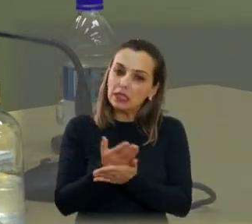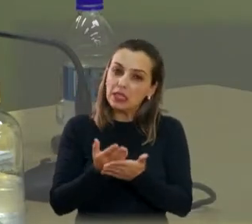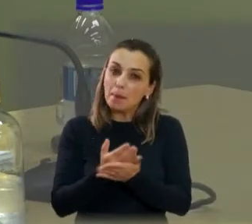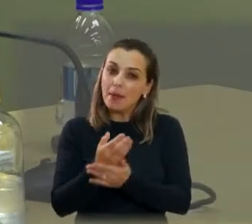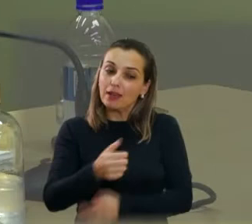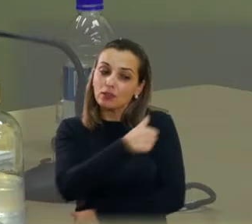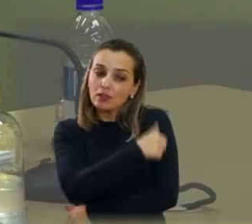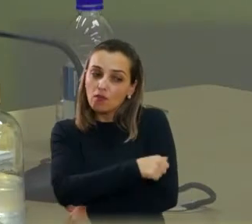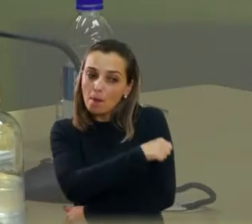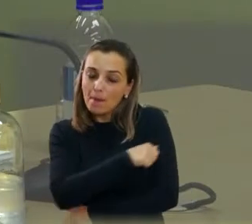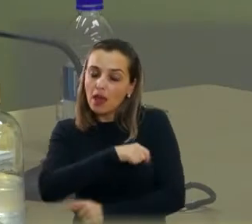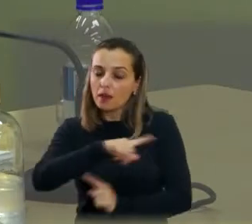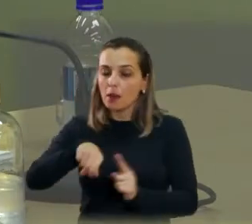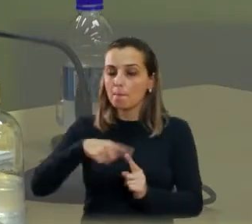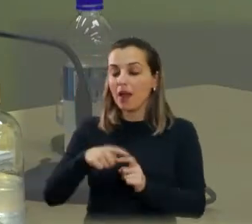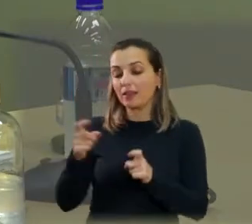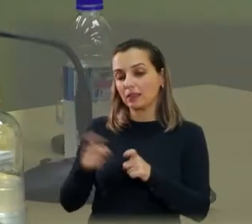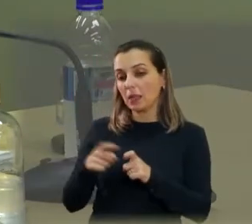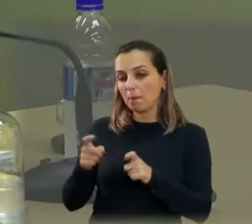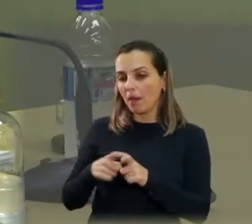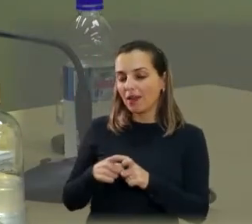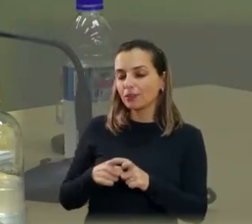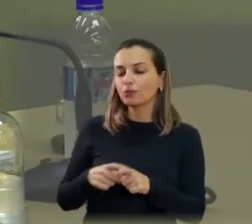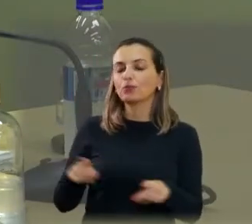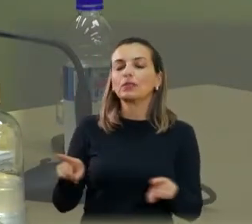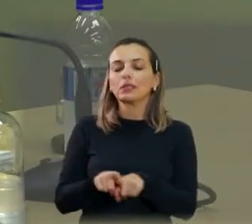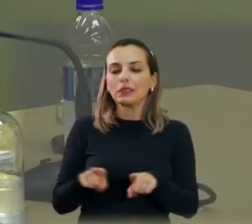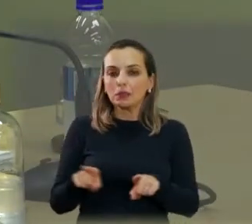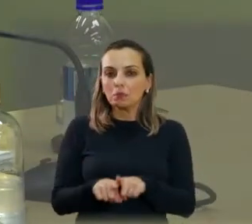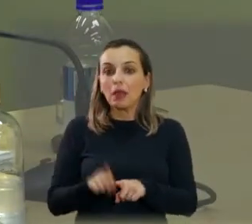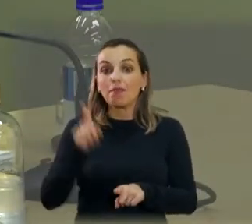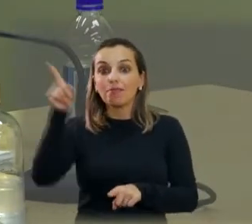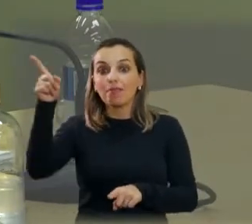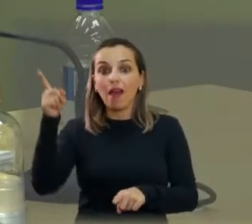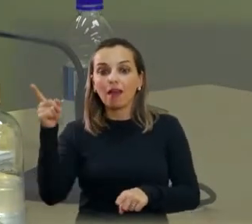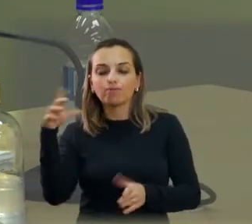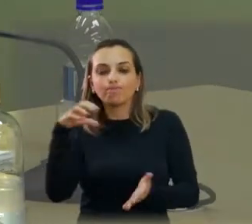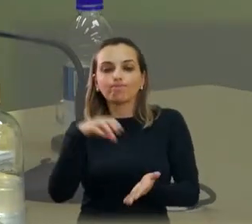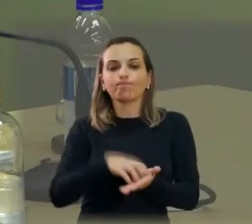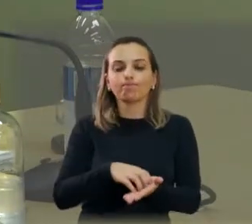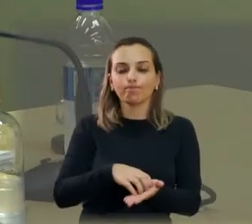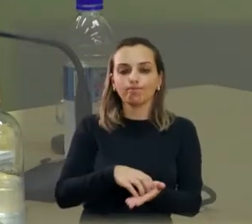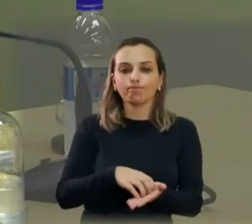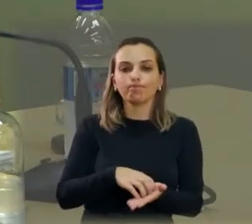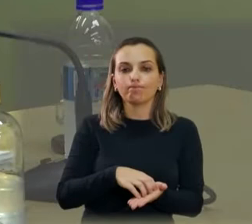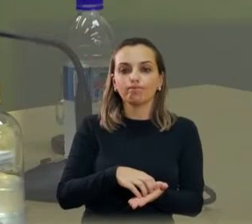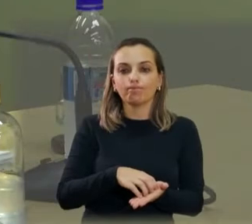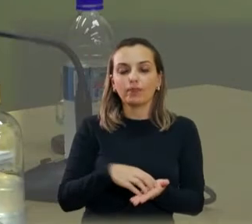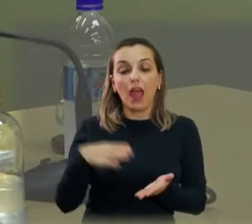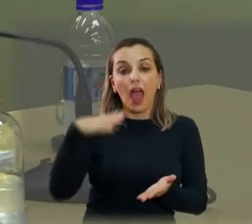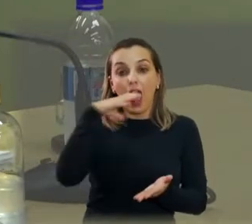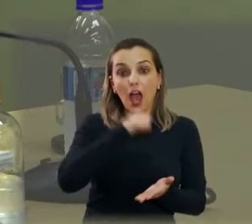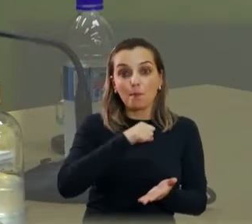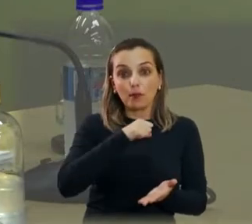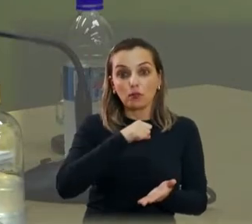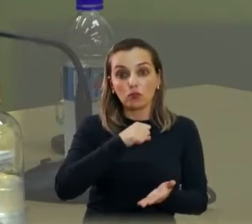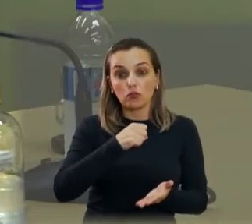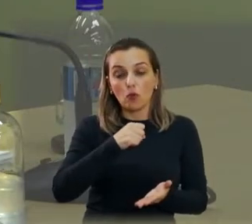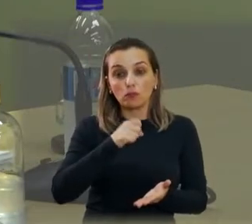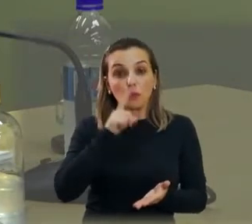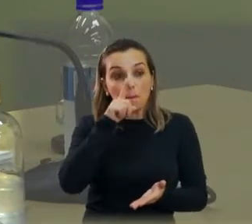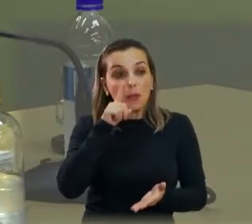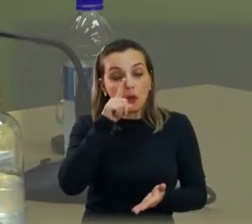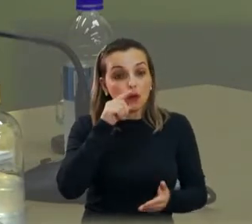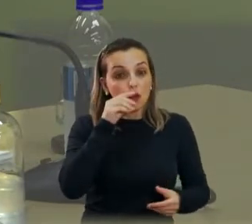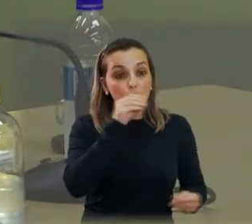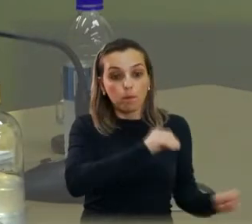enfermagem, né? E muitos pacientes que chegam no Melhado ficam por pouco tempo porque rapidamente eles agravam e